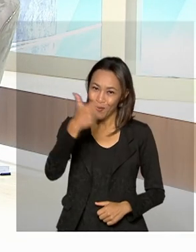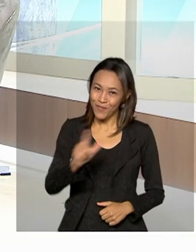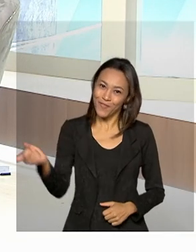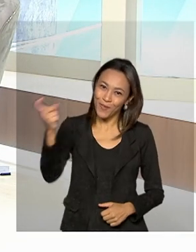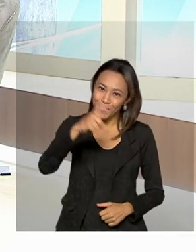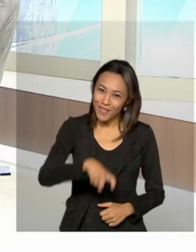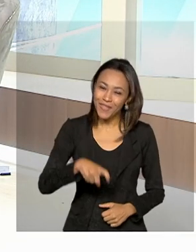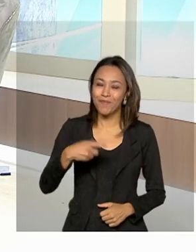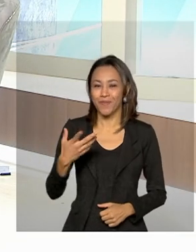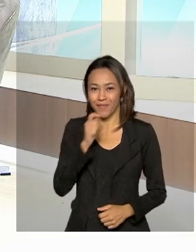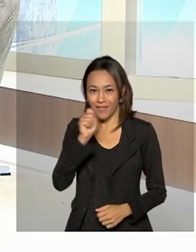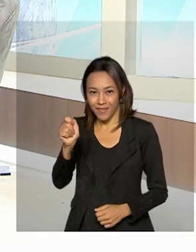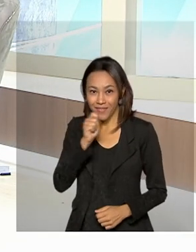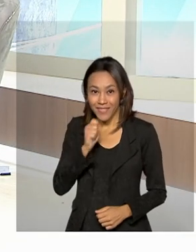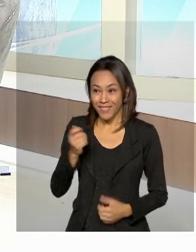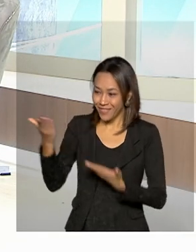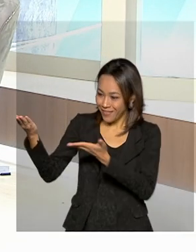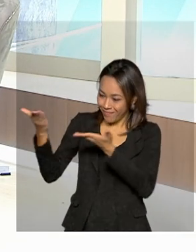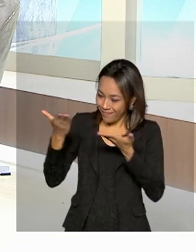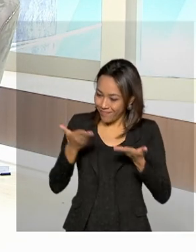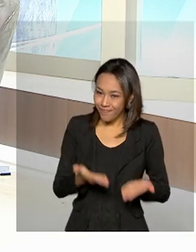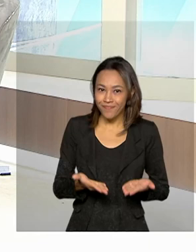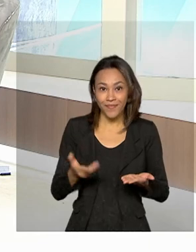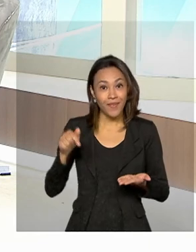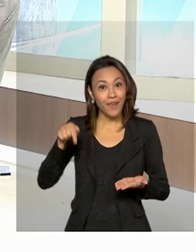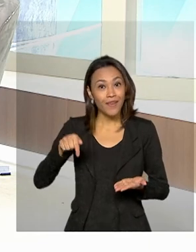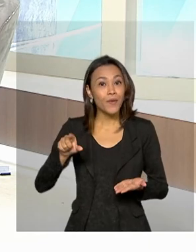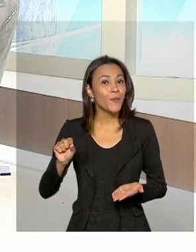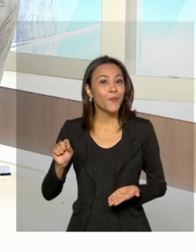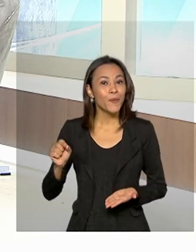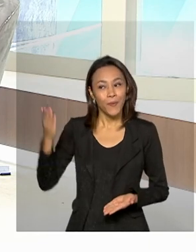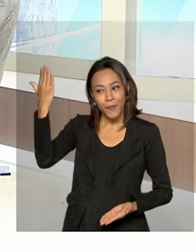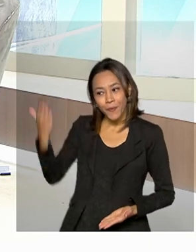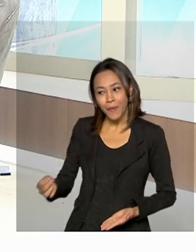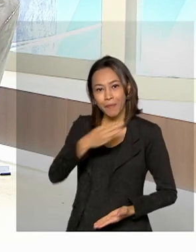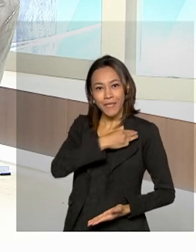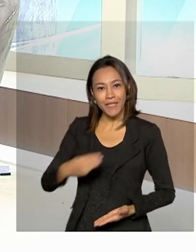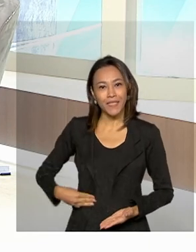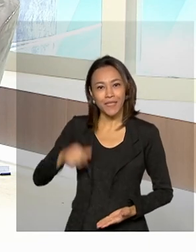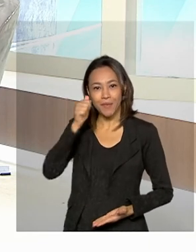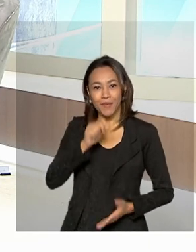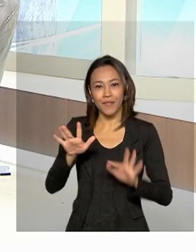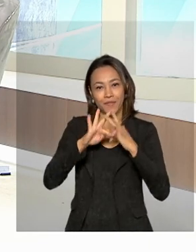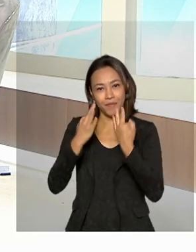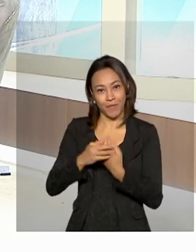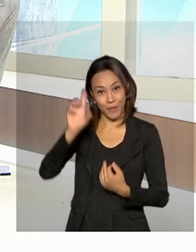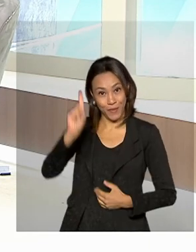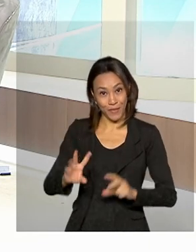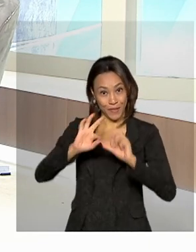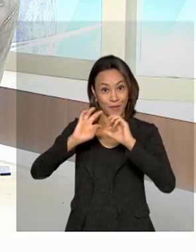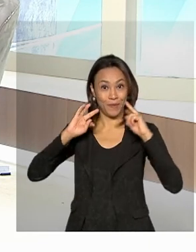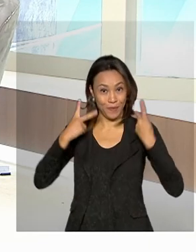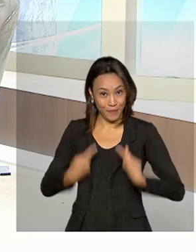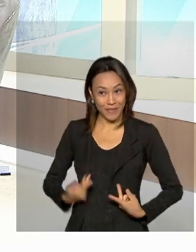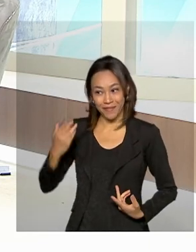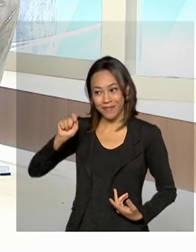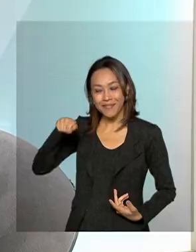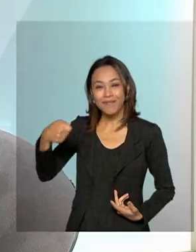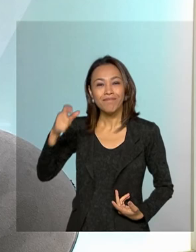Voltamos com o Brasil em Pauta, recebendo neste programa a ministra da Mulher, da Família e dos Direitos Humanos, Damaris